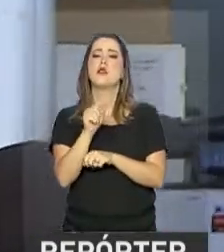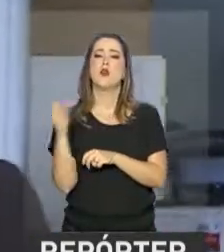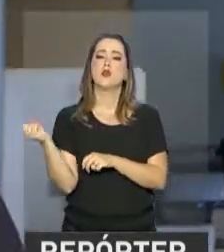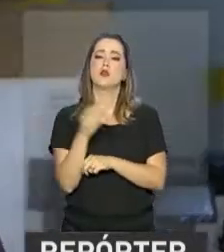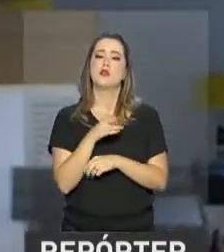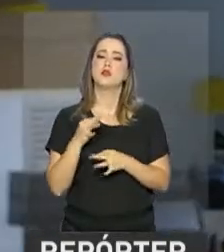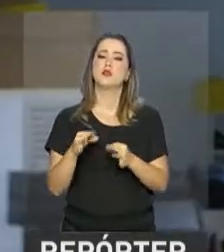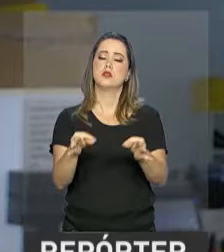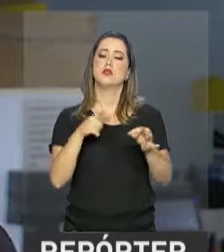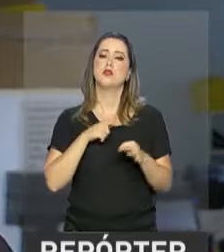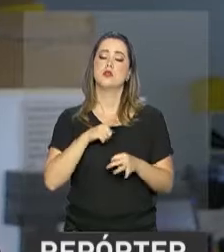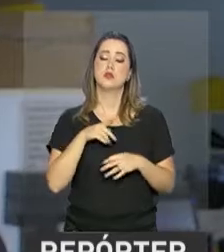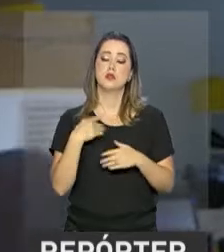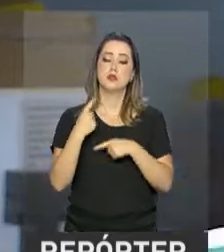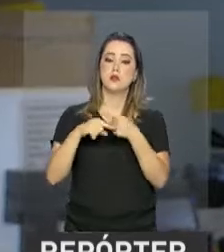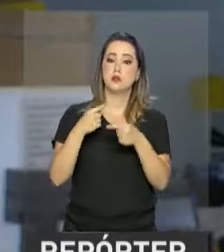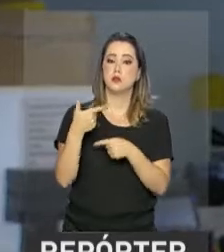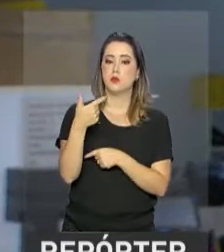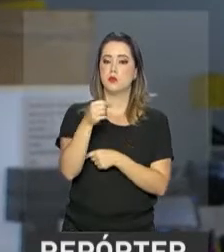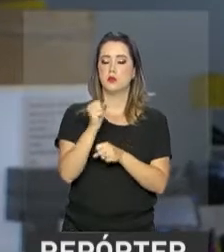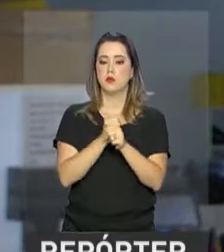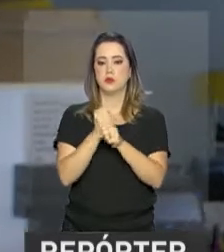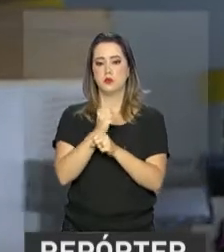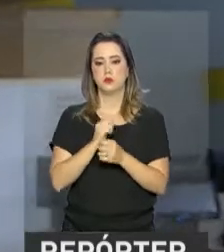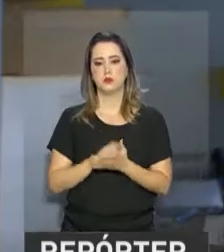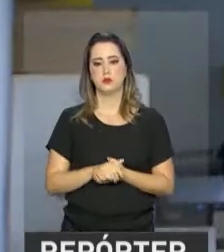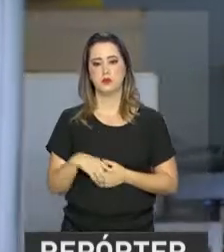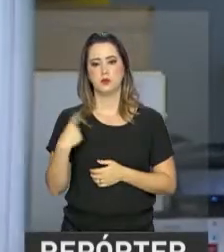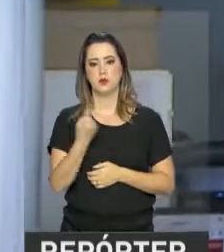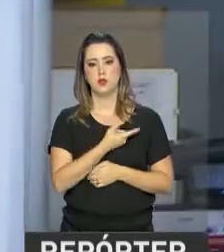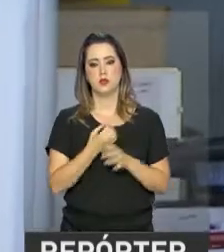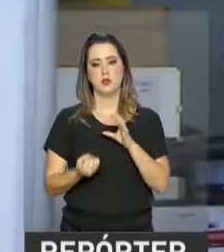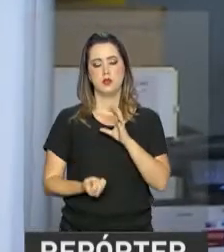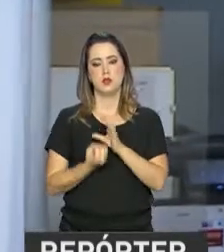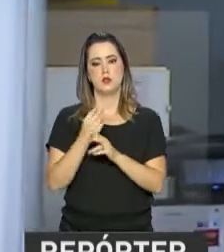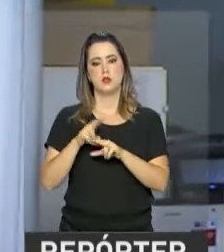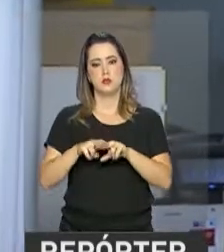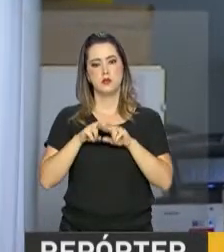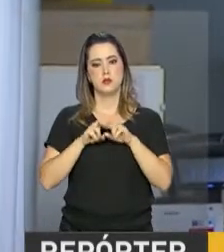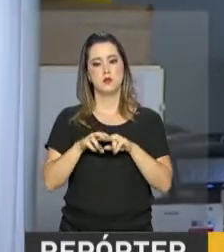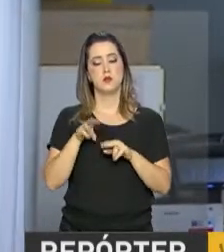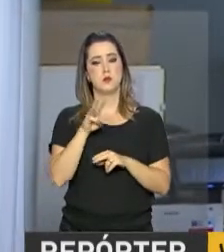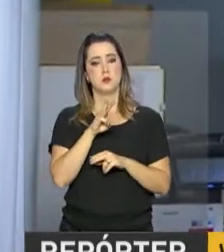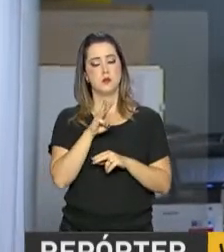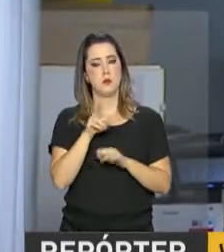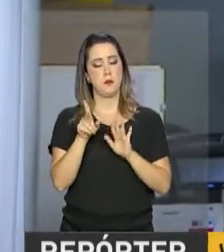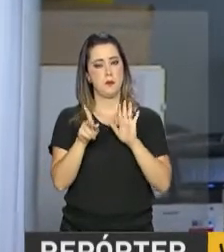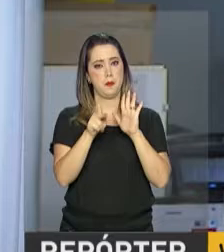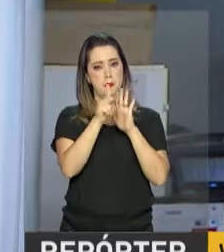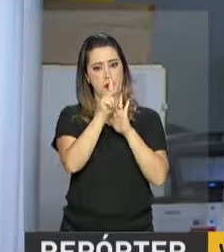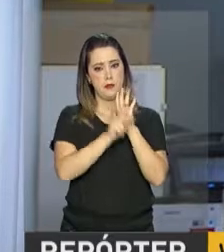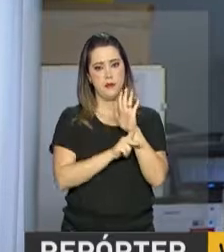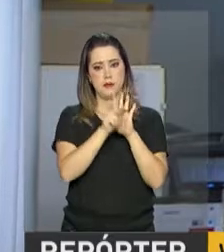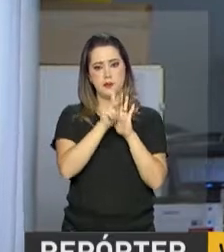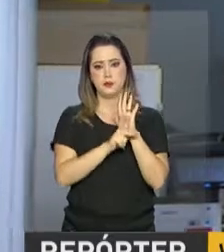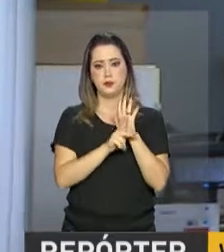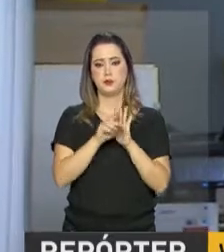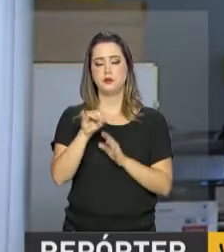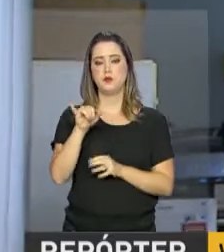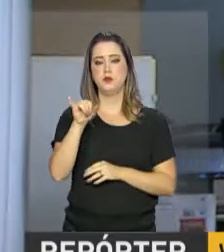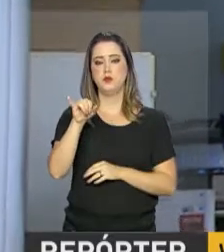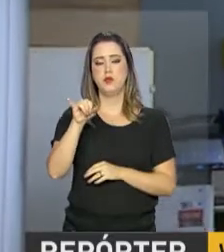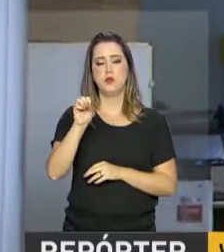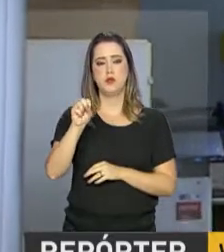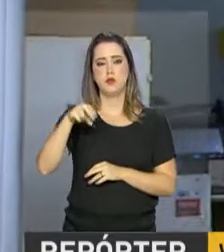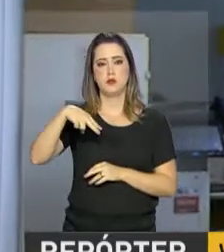traz agora depois quase 20 anos criamos por meio da portaria do ministro gustavo rocha a portaria 213 os na'vi que o